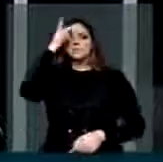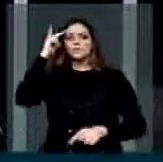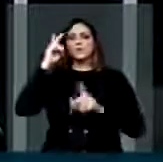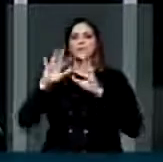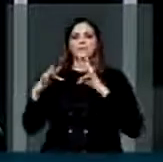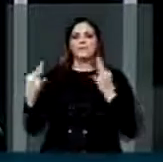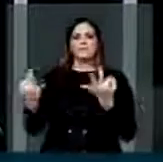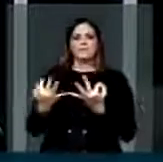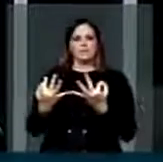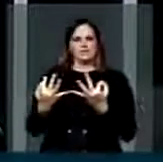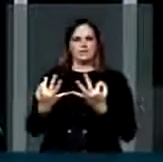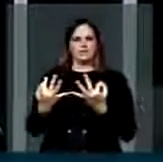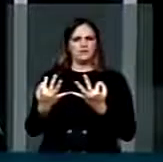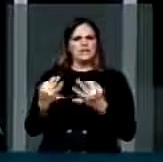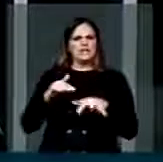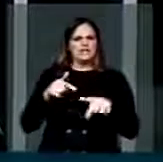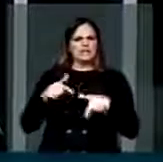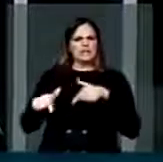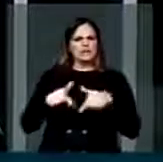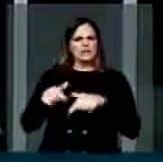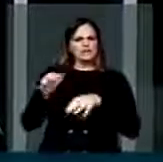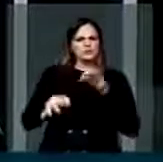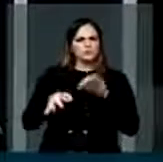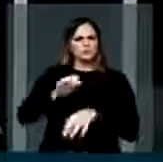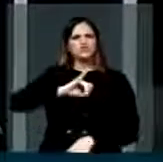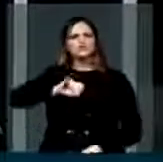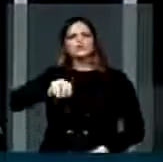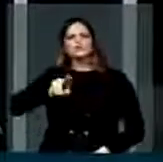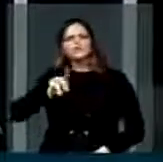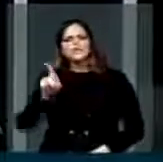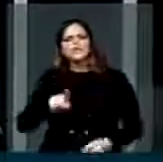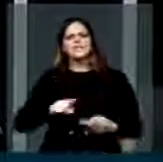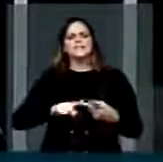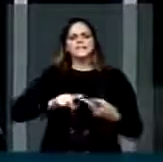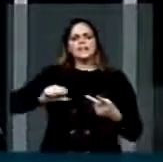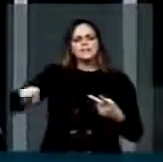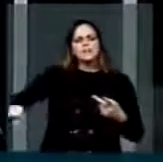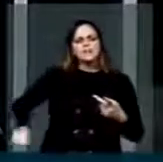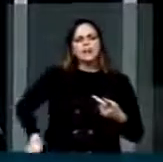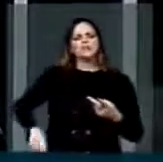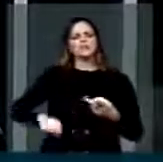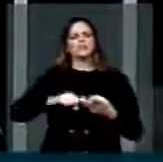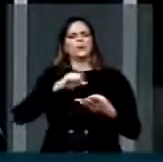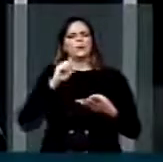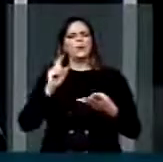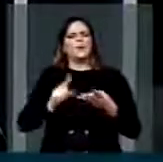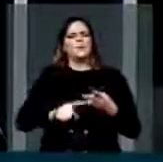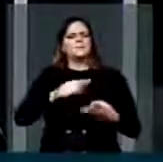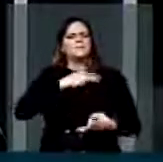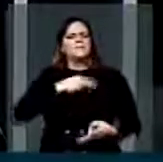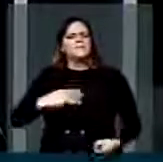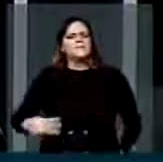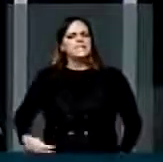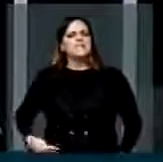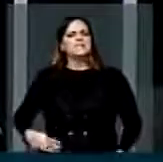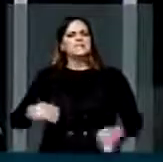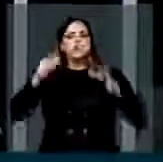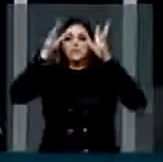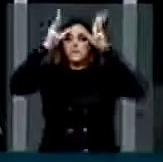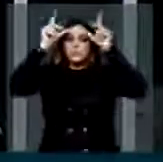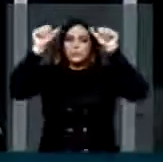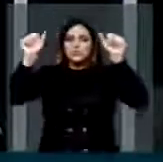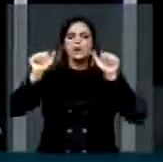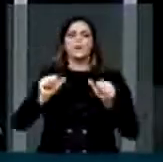Poder Judiciário, de juiz ou juíza, de desembargador ou desembargadoras, de ministro dos tribunais